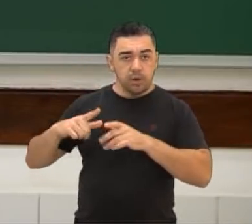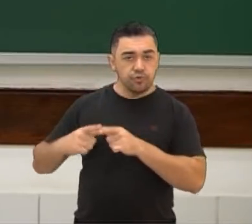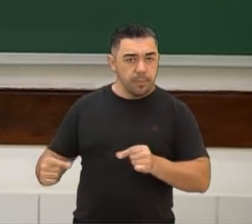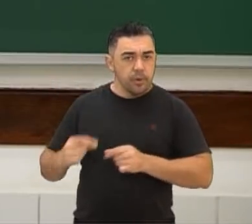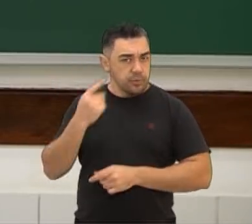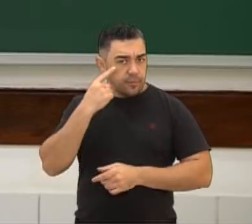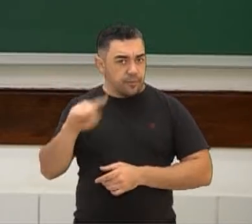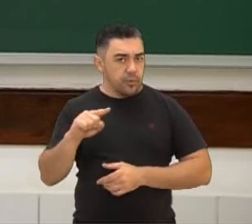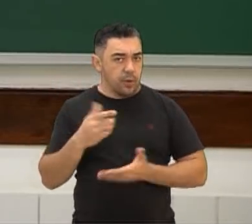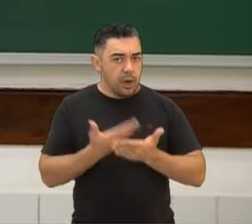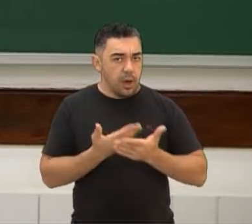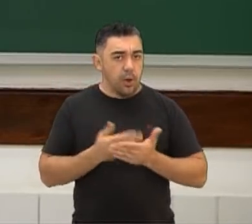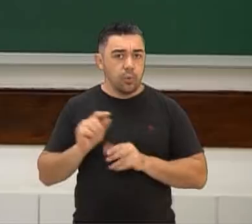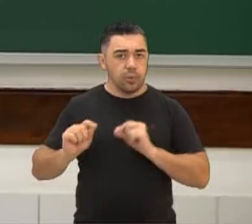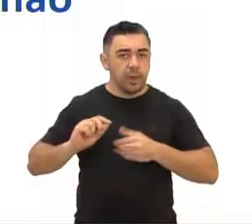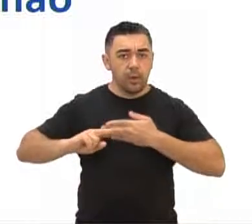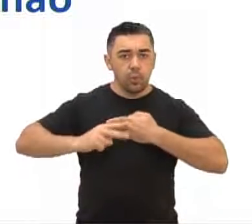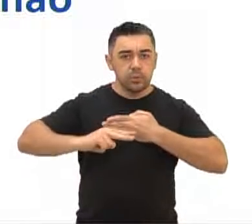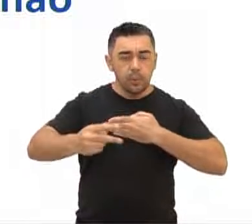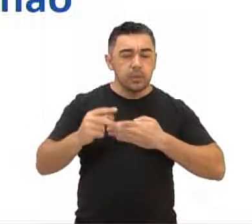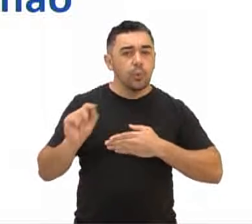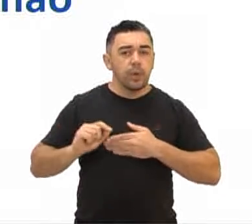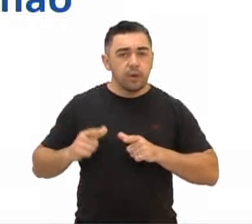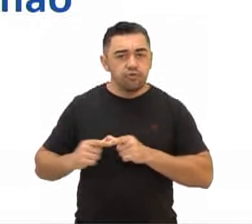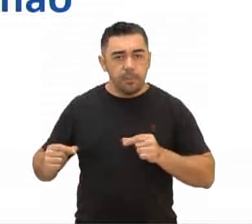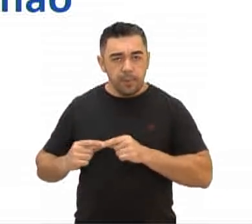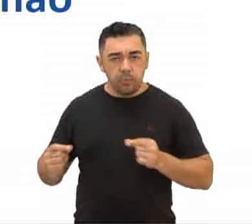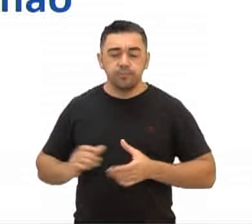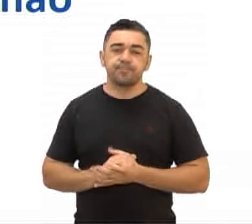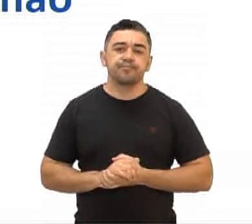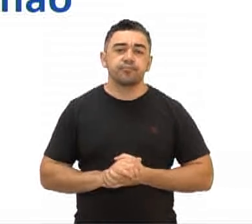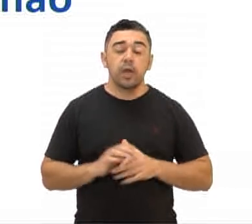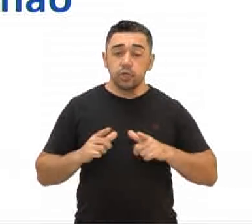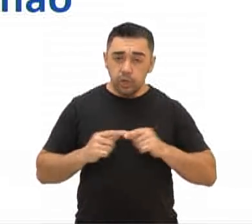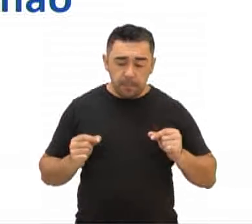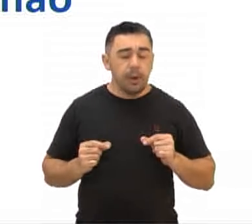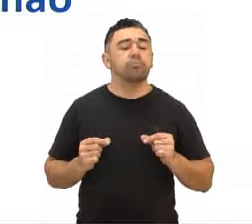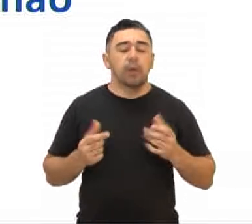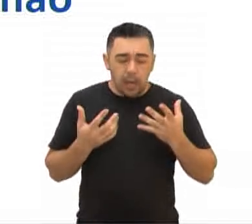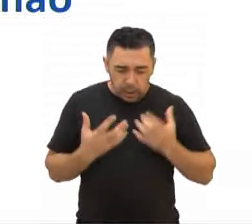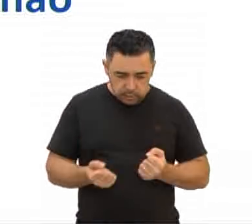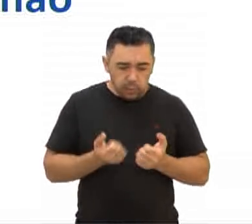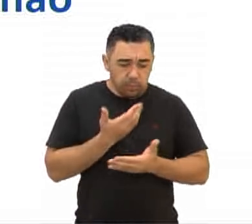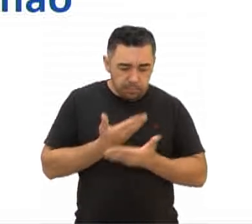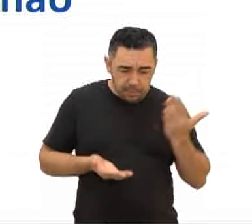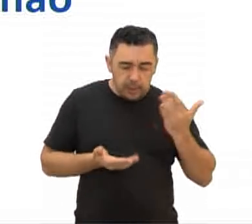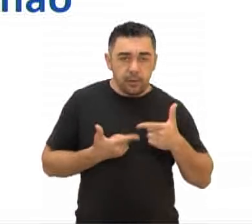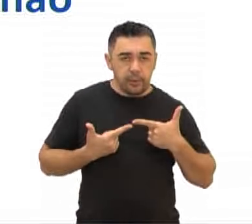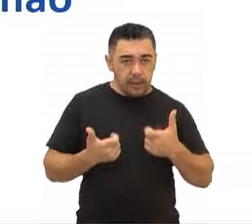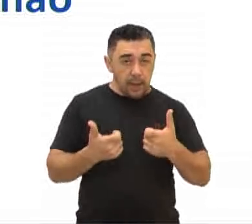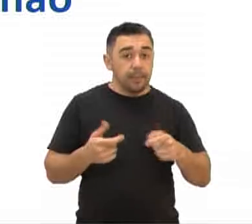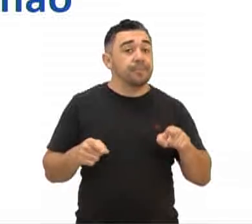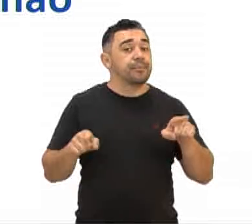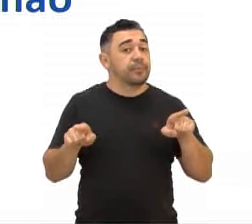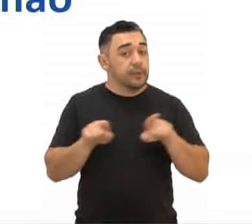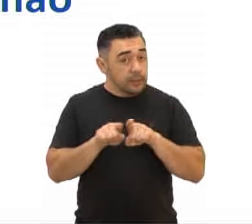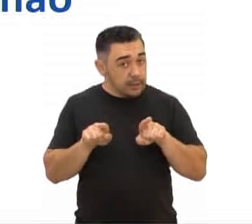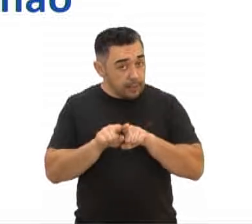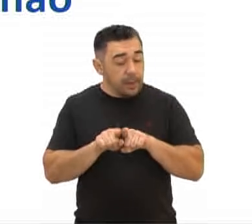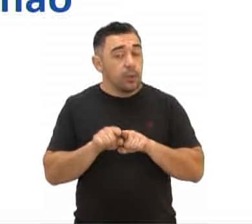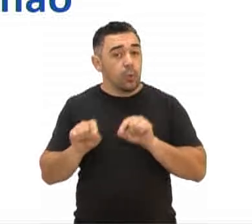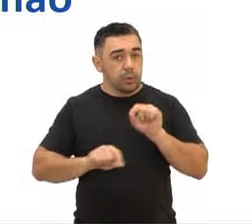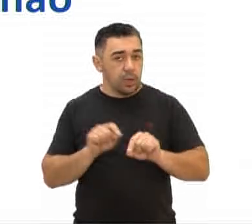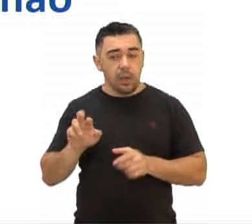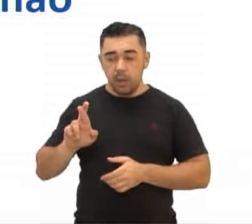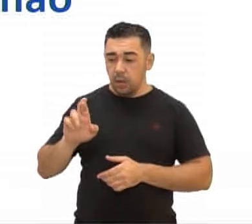nessa aula. Consequência para o Japão, a rendição do Japão na guerra. Mas além dessa